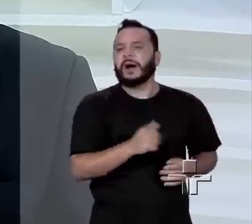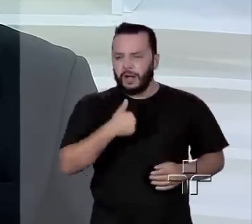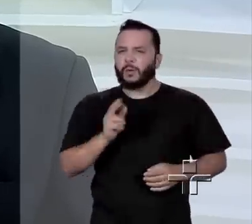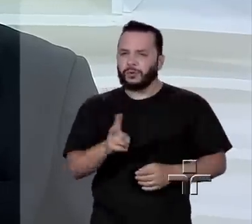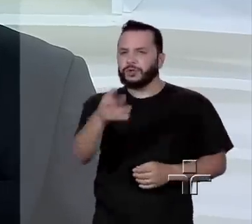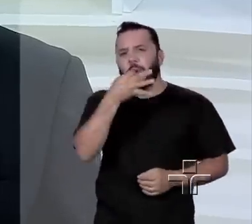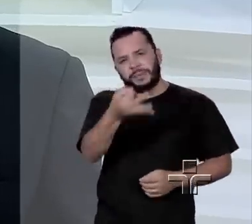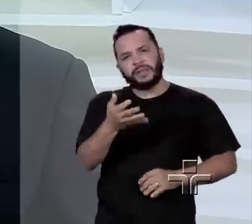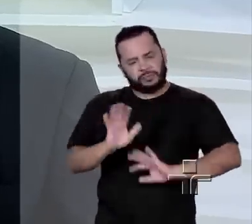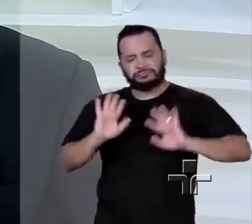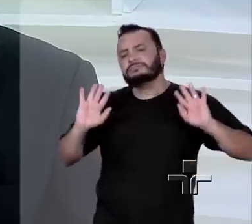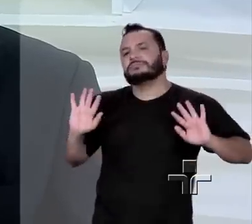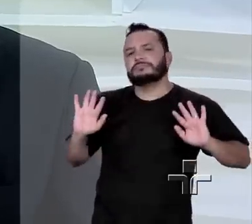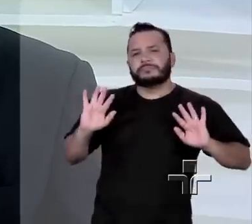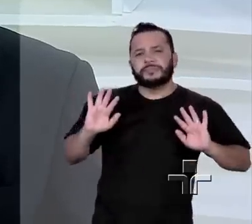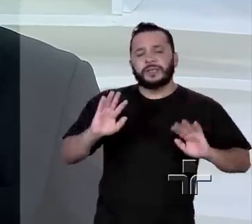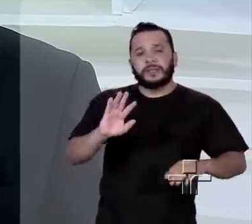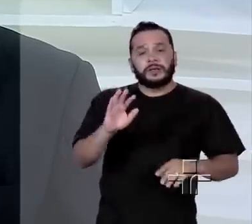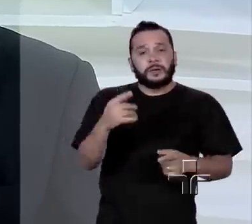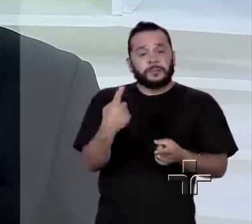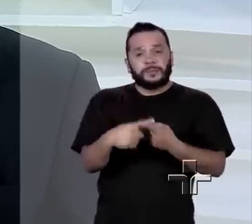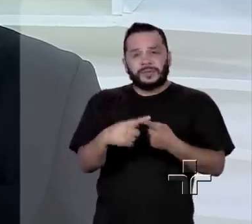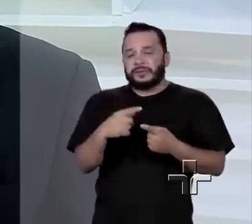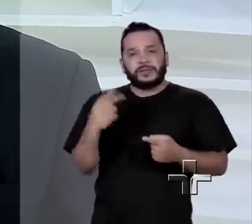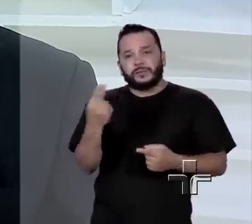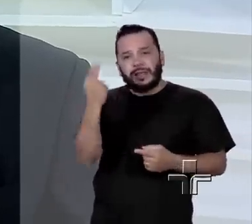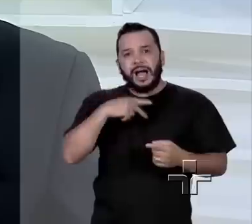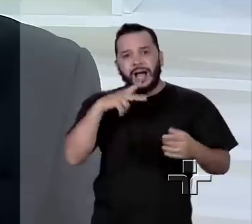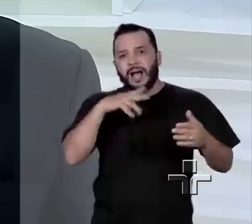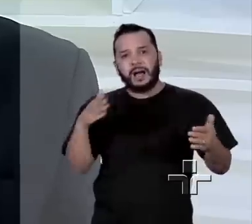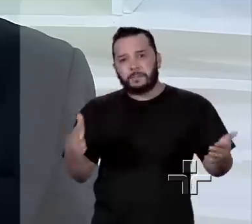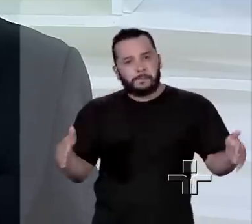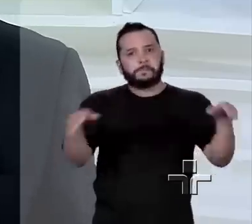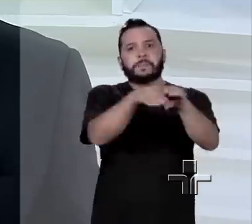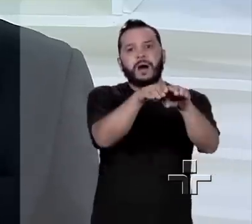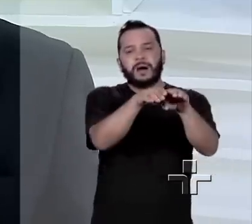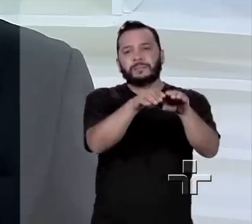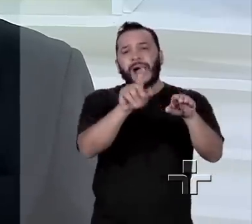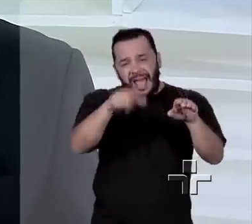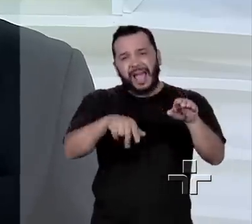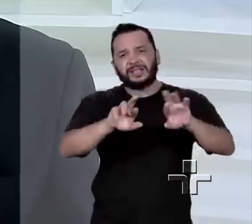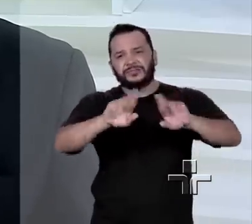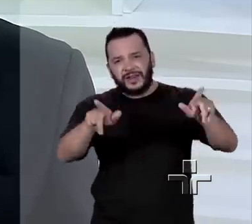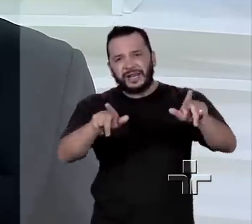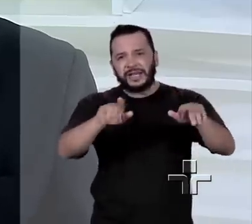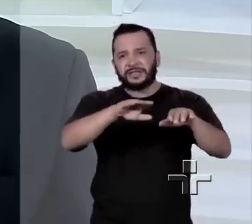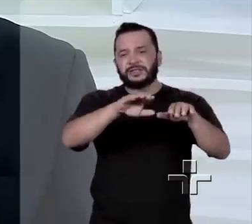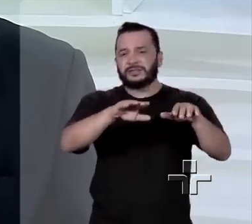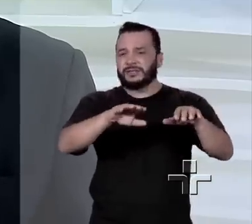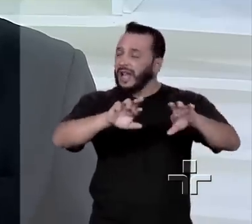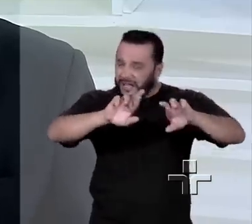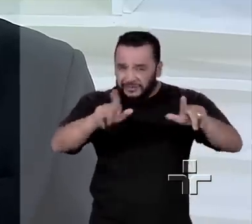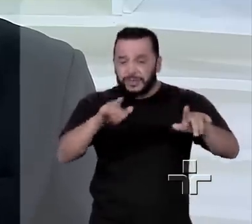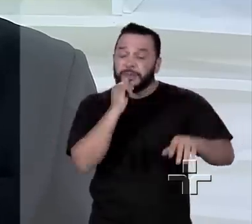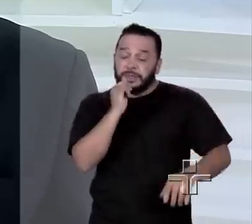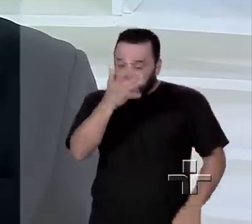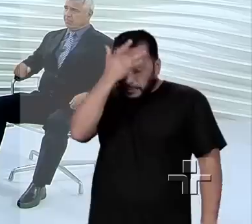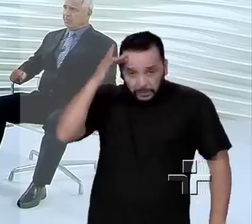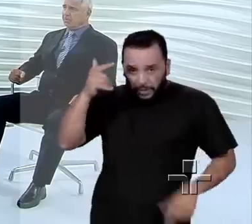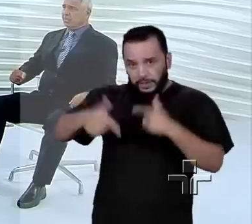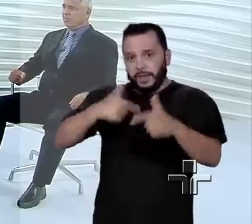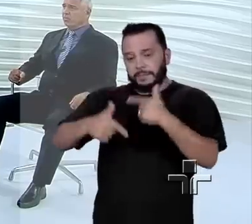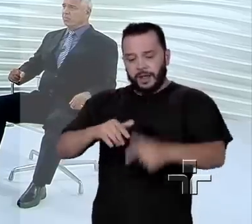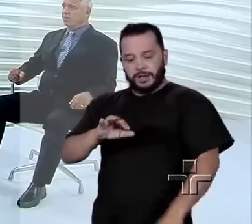igualar coisas absolutamente desiguais. Você pega, por exemplo, a condição do